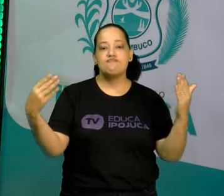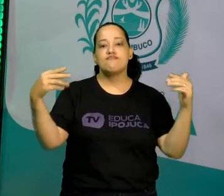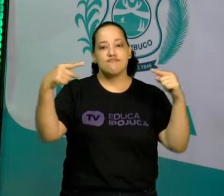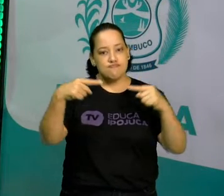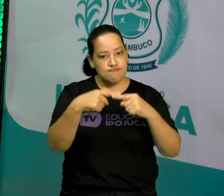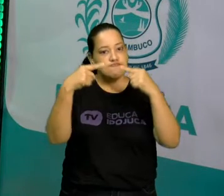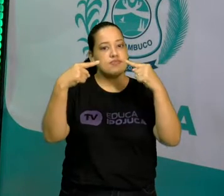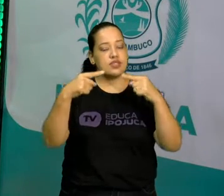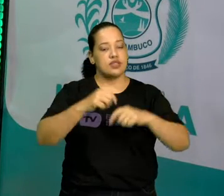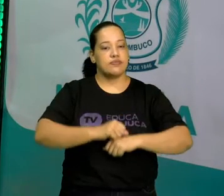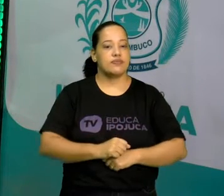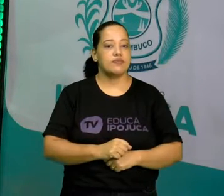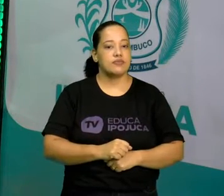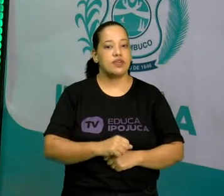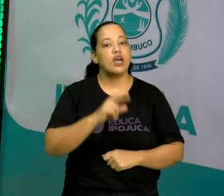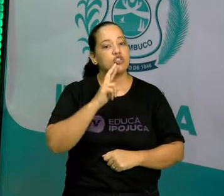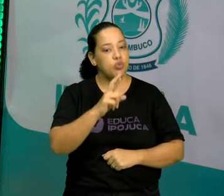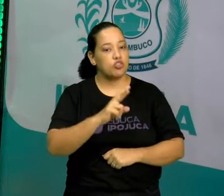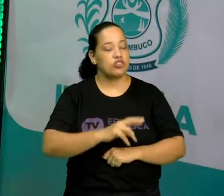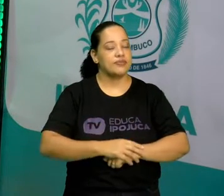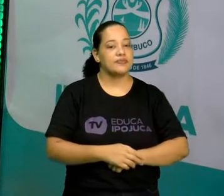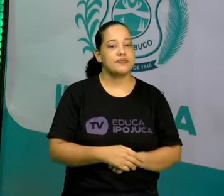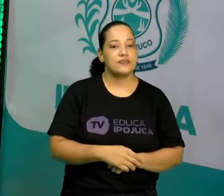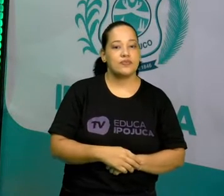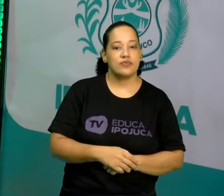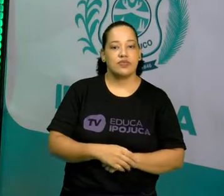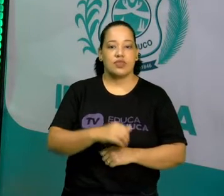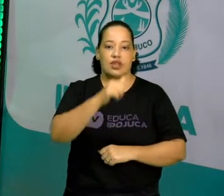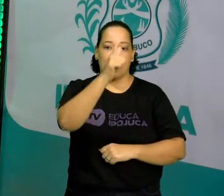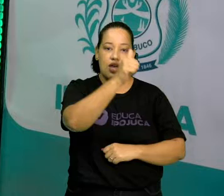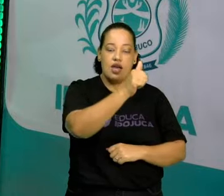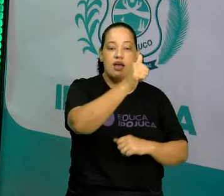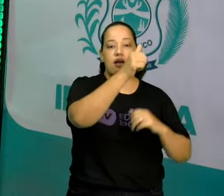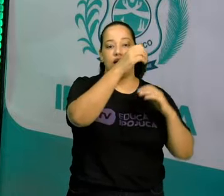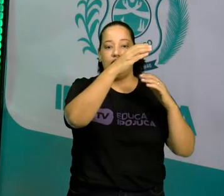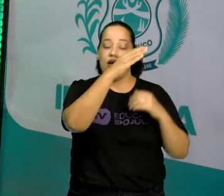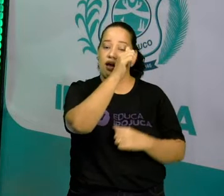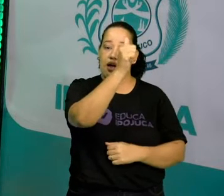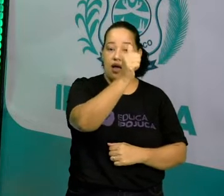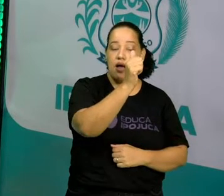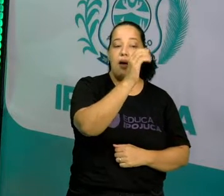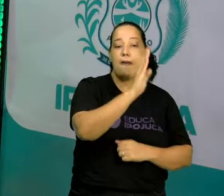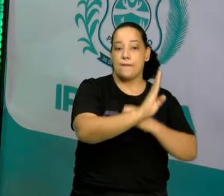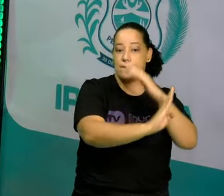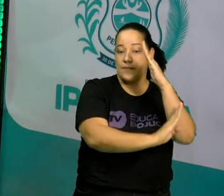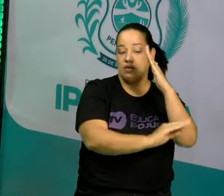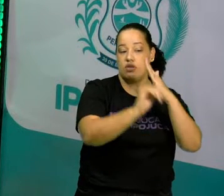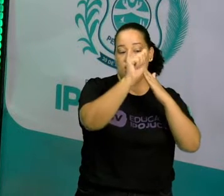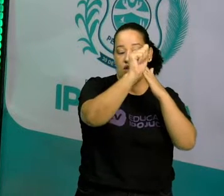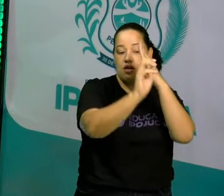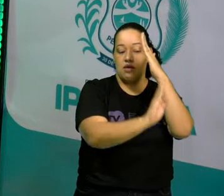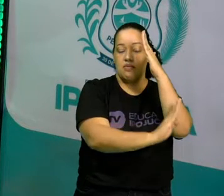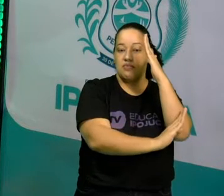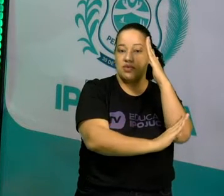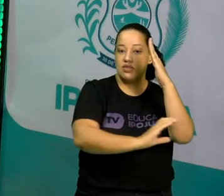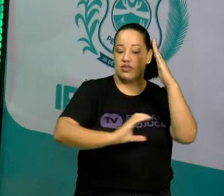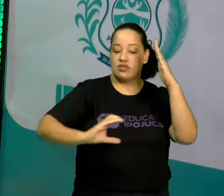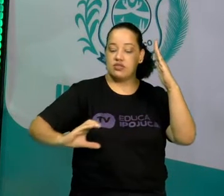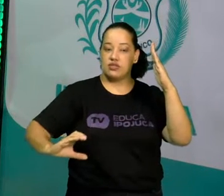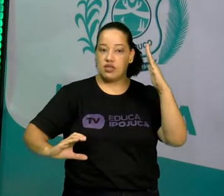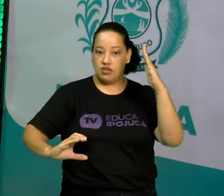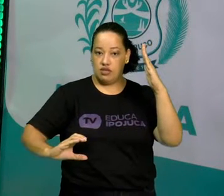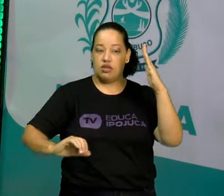responder. O triângulo ABC é congruente ao triângulo STR. Então, o lado